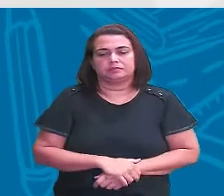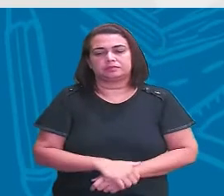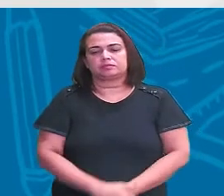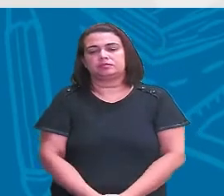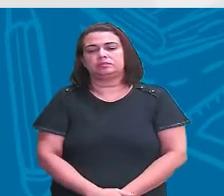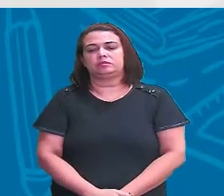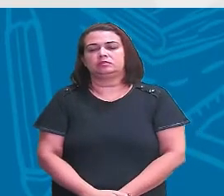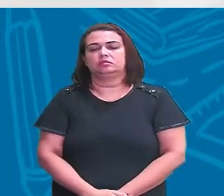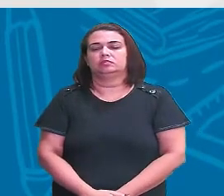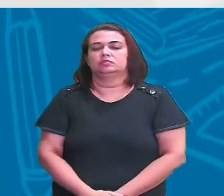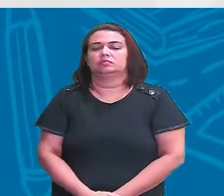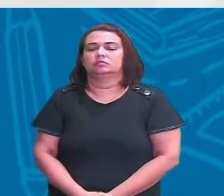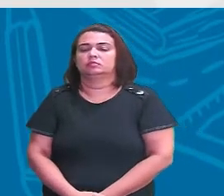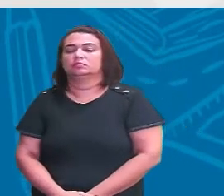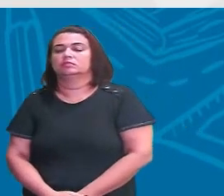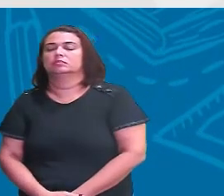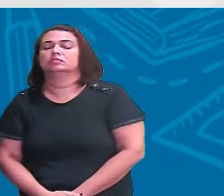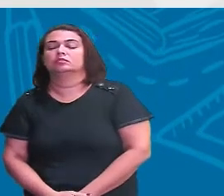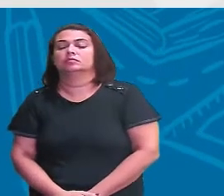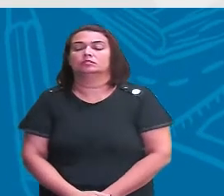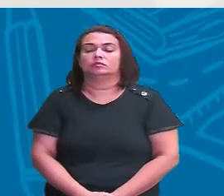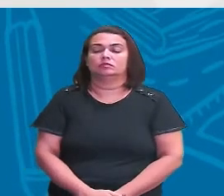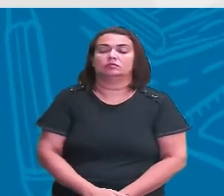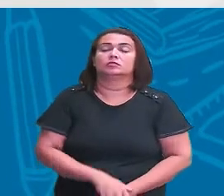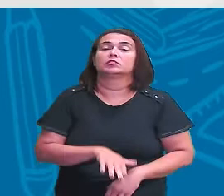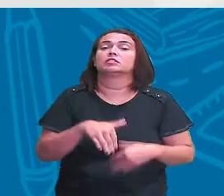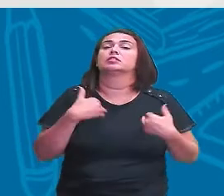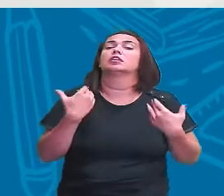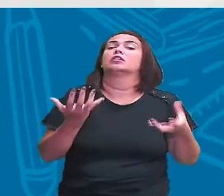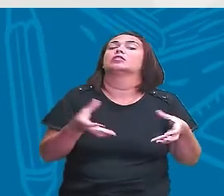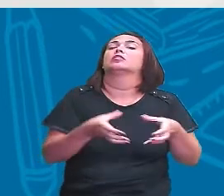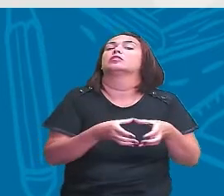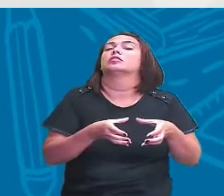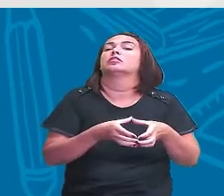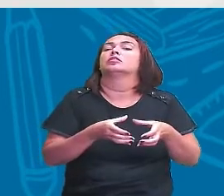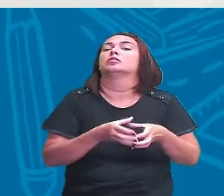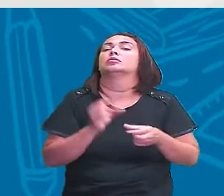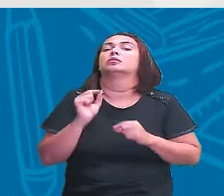Então, olha só, tá vendo? Uma sílaba e a gente classifica como